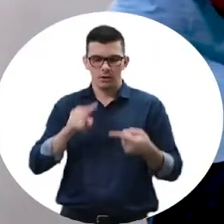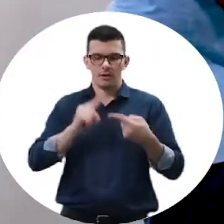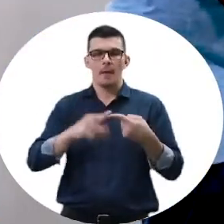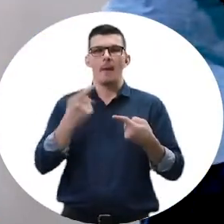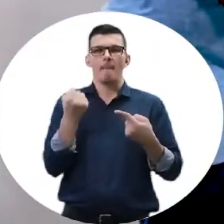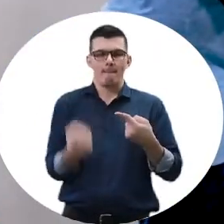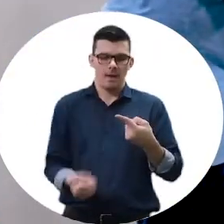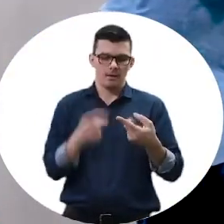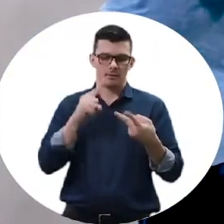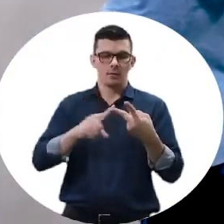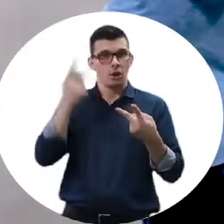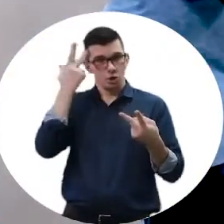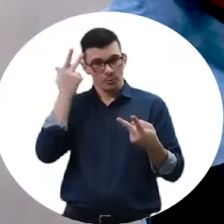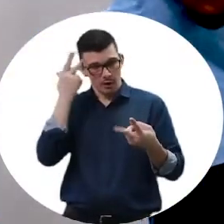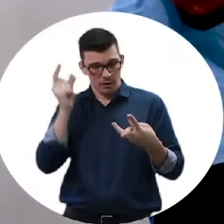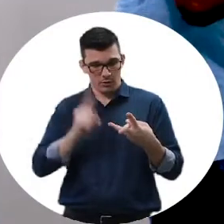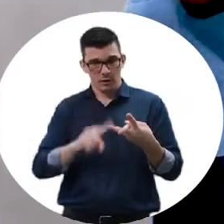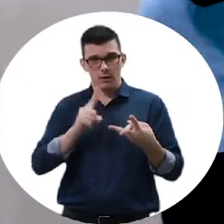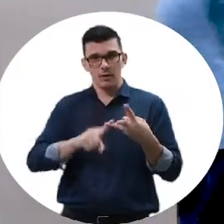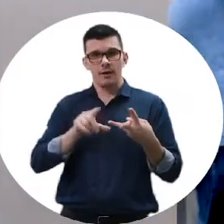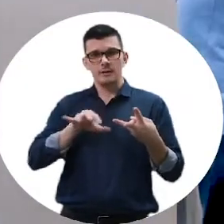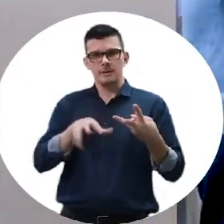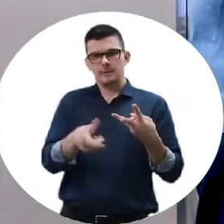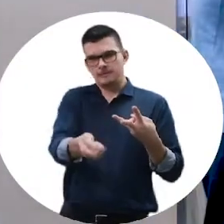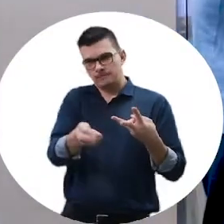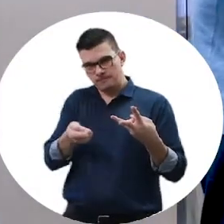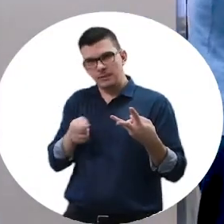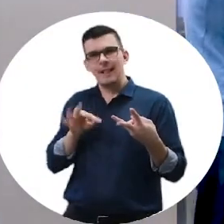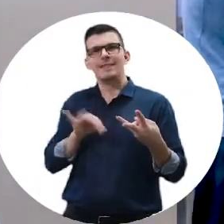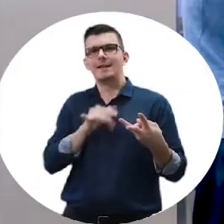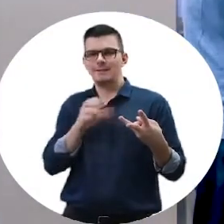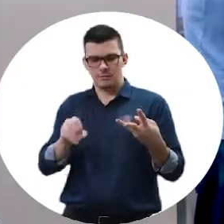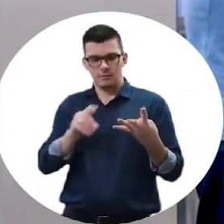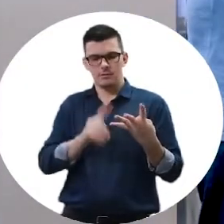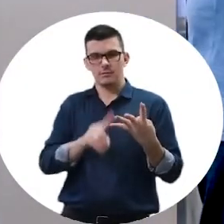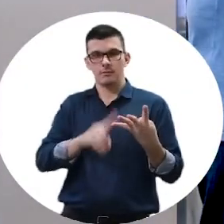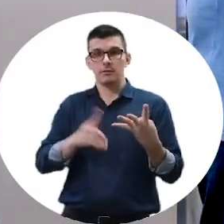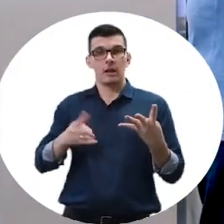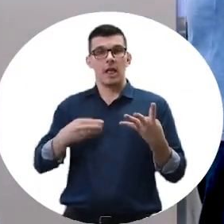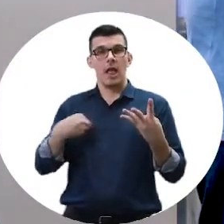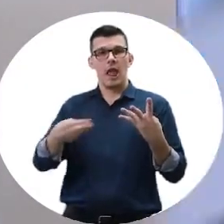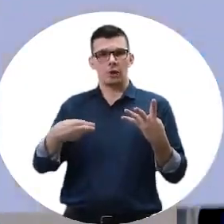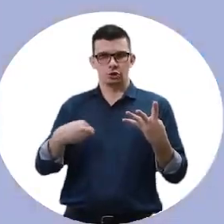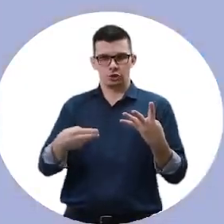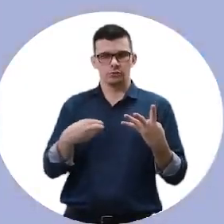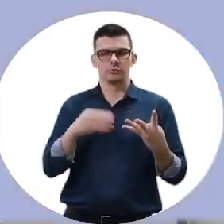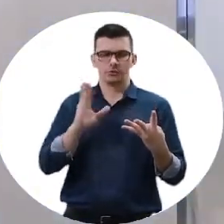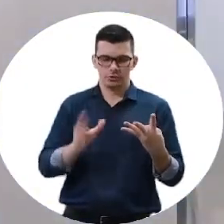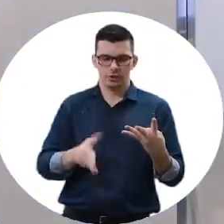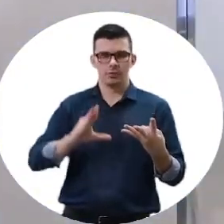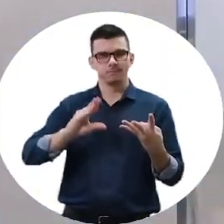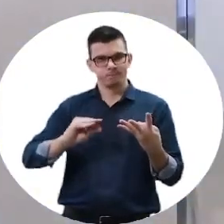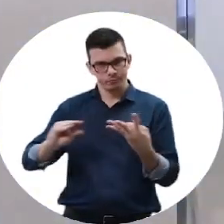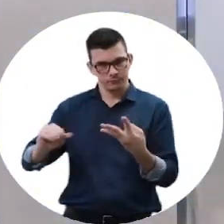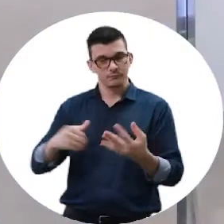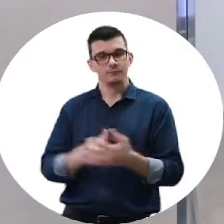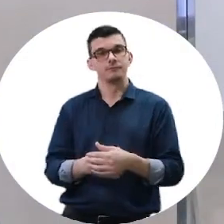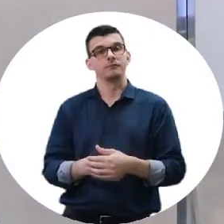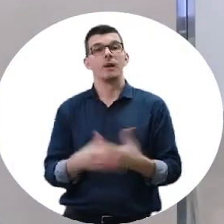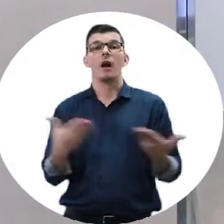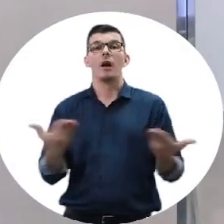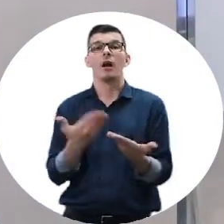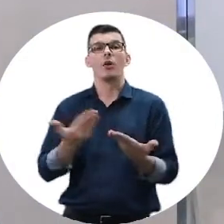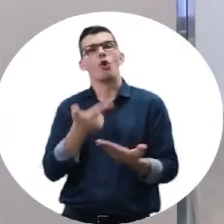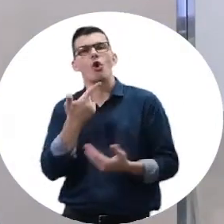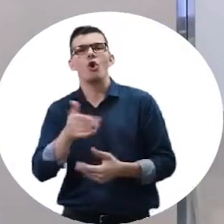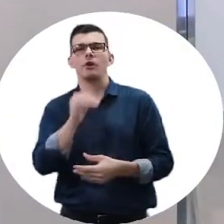vocês a força peso, a força normal, a força de tração e a força elástica. Dando continuidade às aplicações da